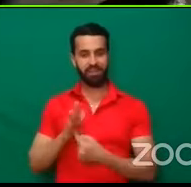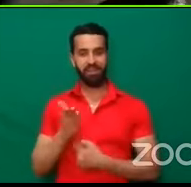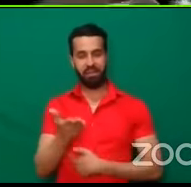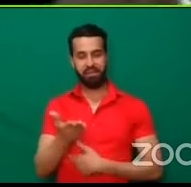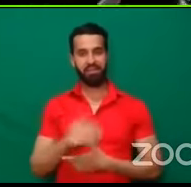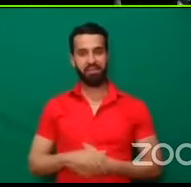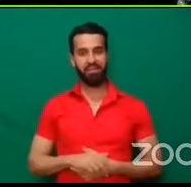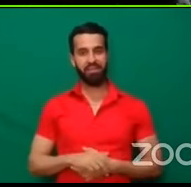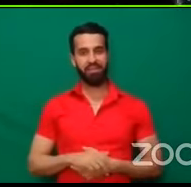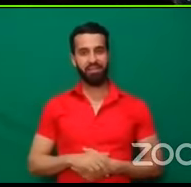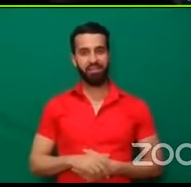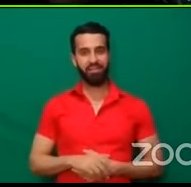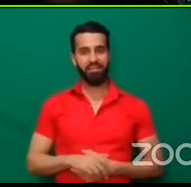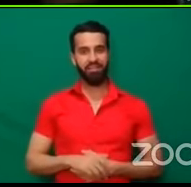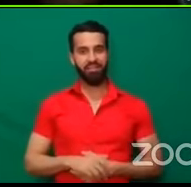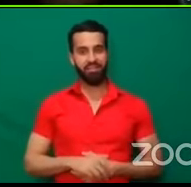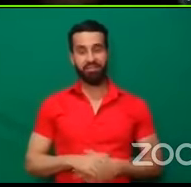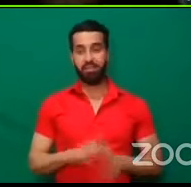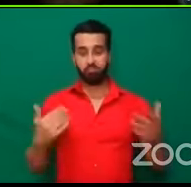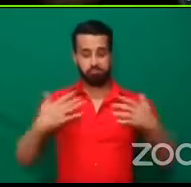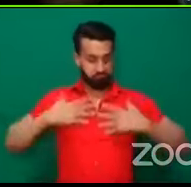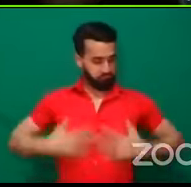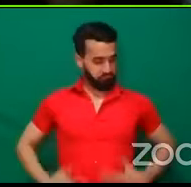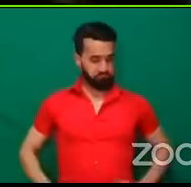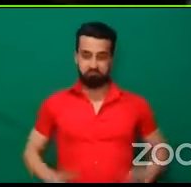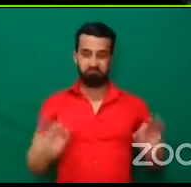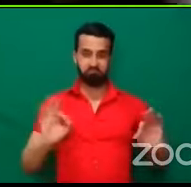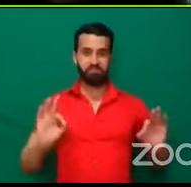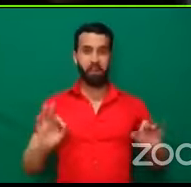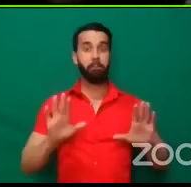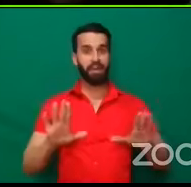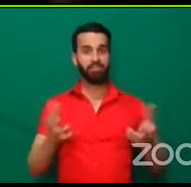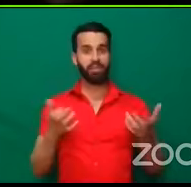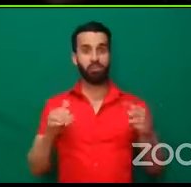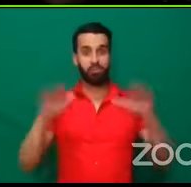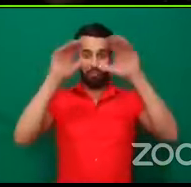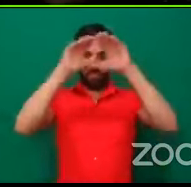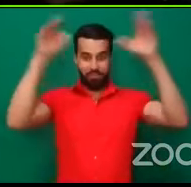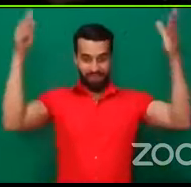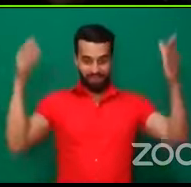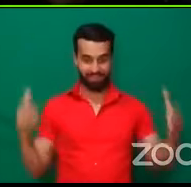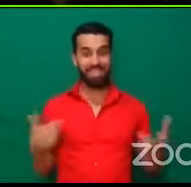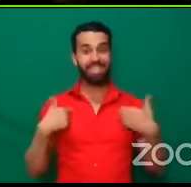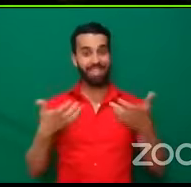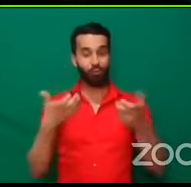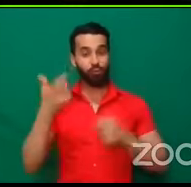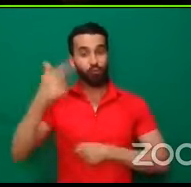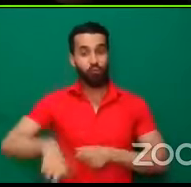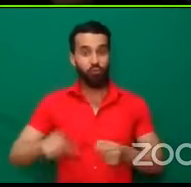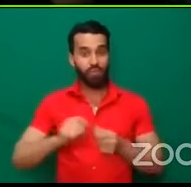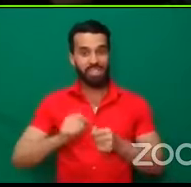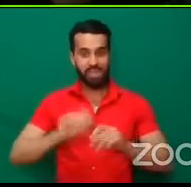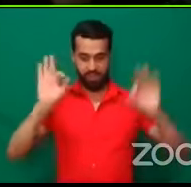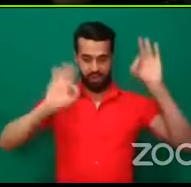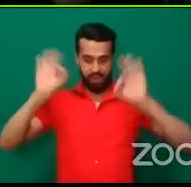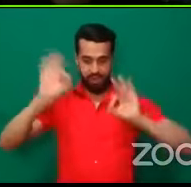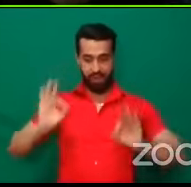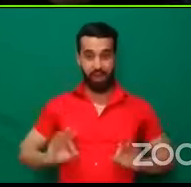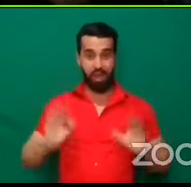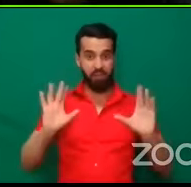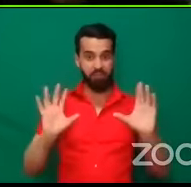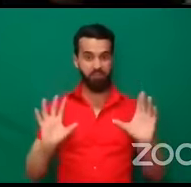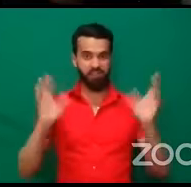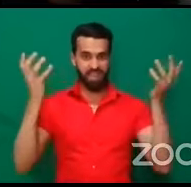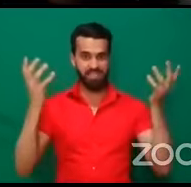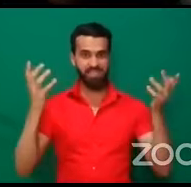Então, eu não pude a caráter, né? Mas estou pensando em refazer a Sim. máquina para usar na festa de fantasia, cosplay. Não,